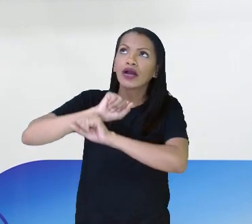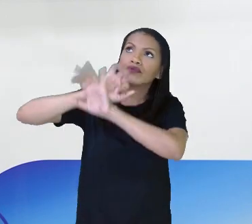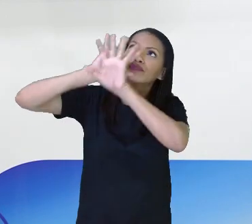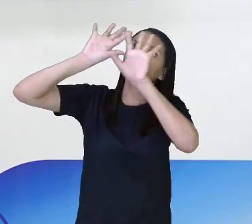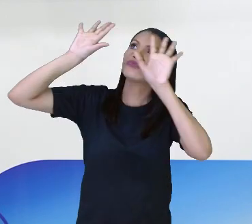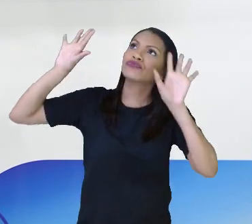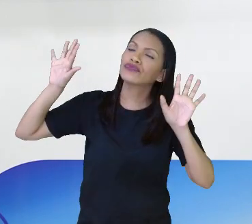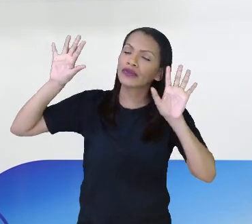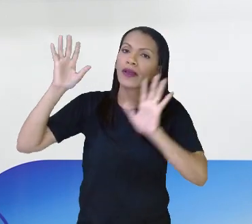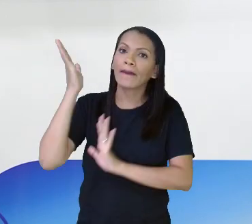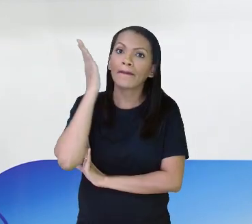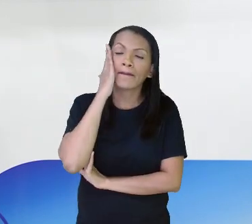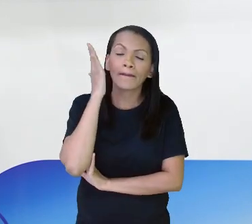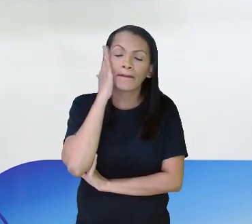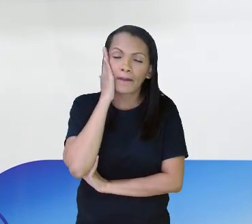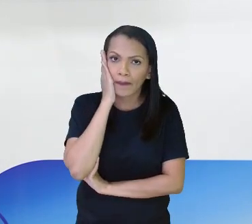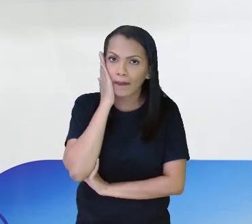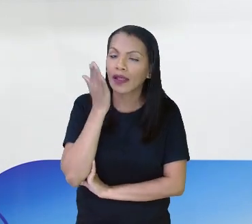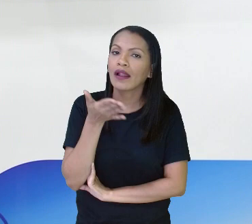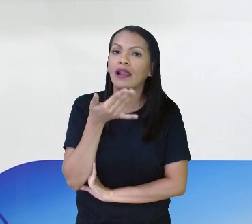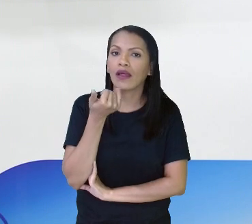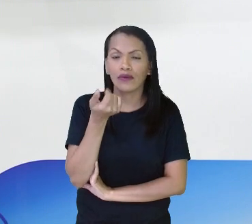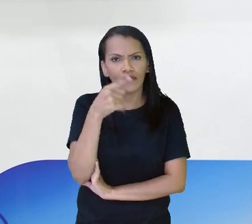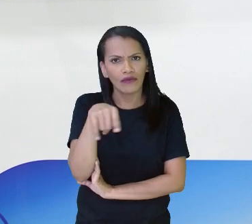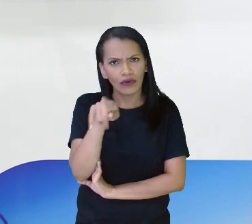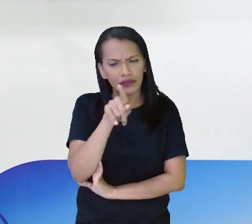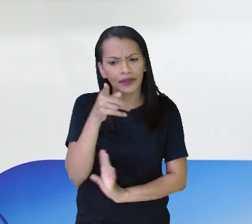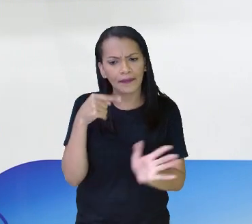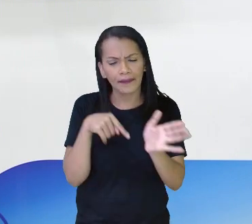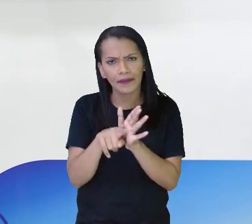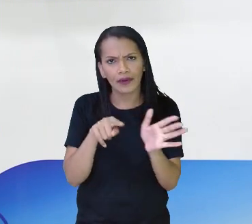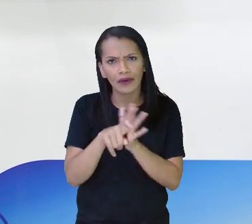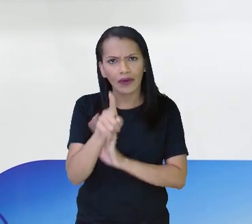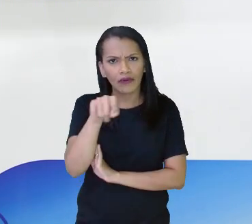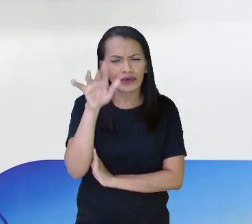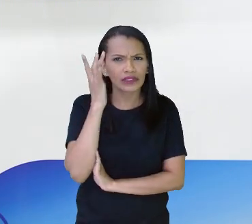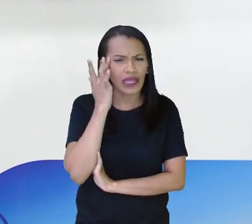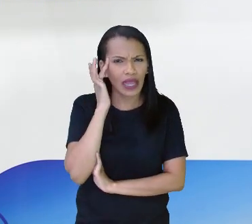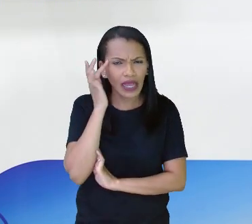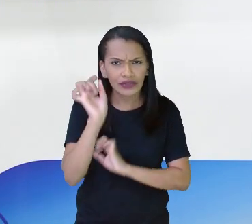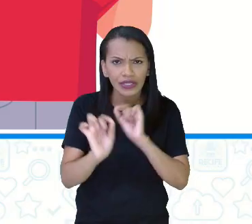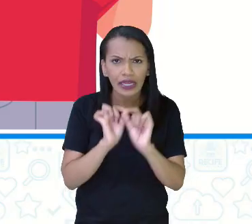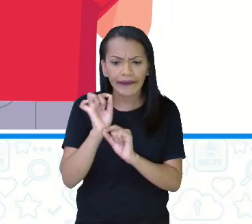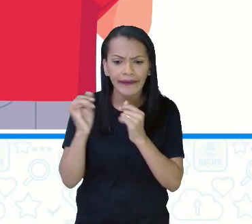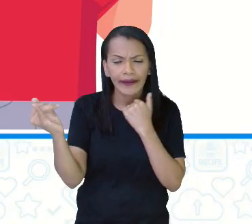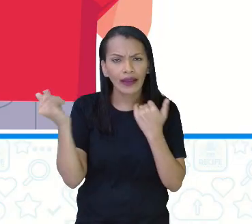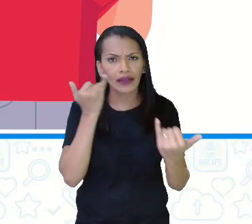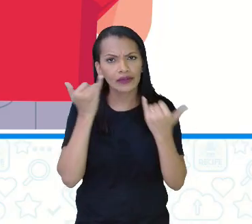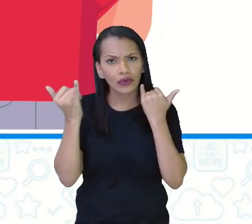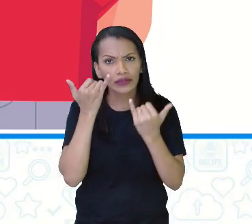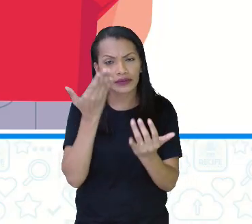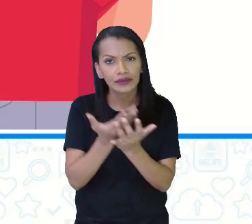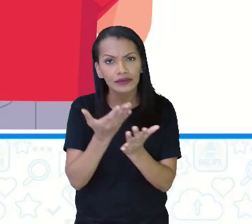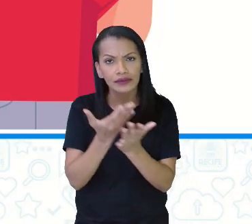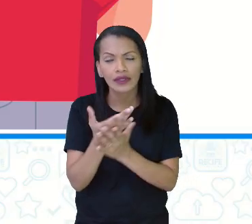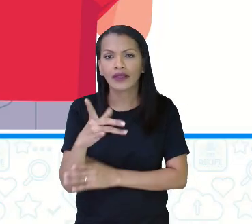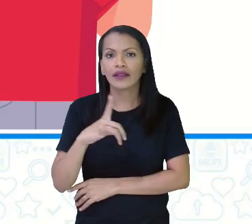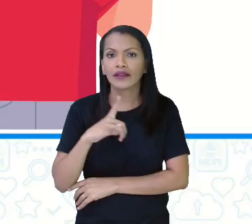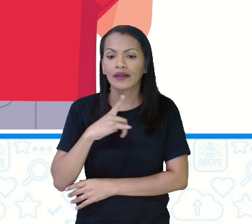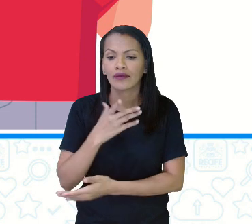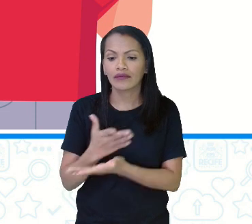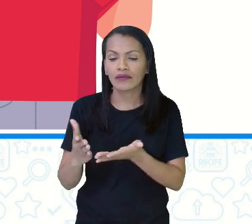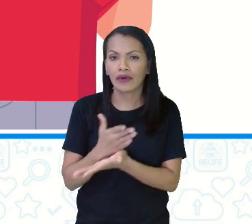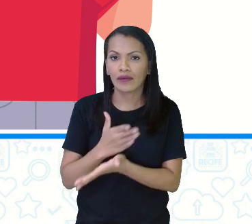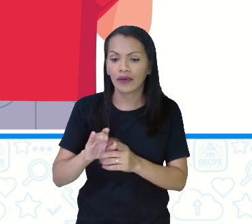mesmo. Perguntinha para você que está aí atento à aula. Você acha que uma notícia como essa que estamos estudando tem alguma